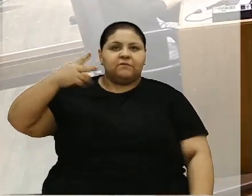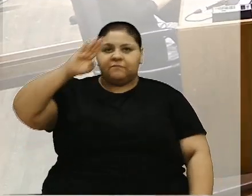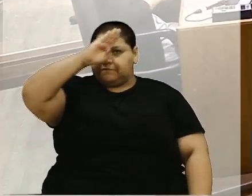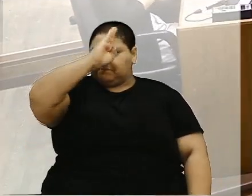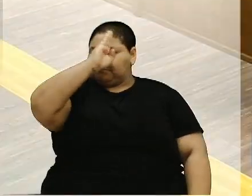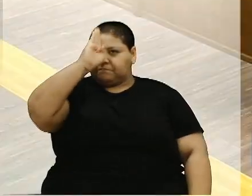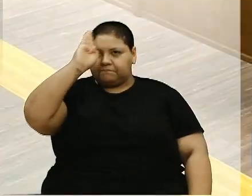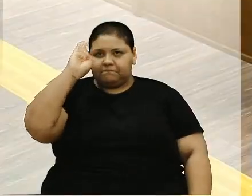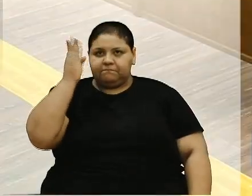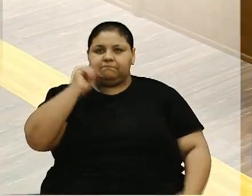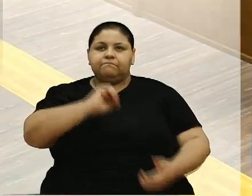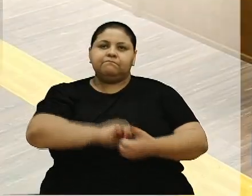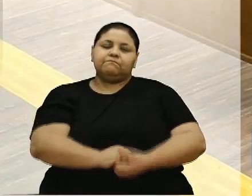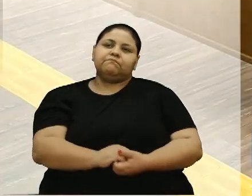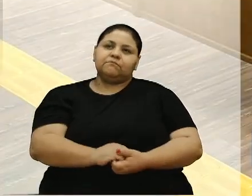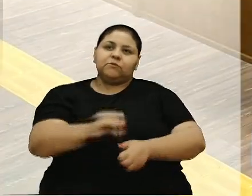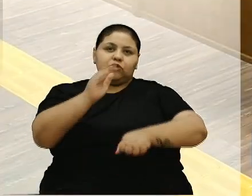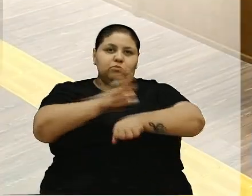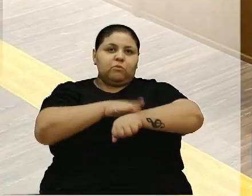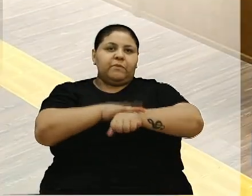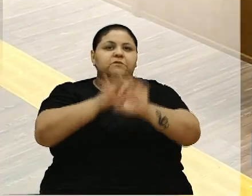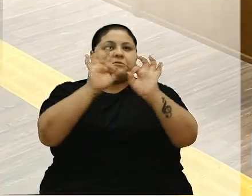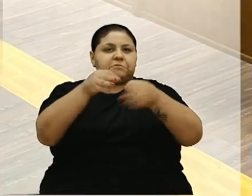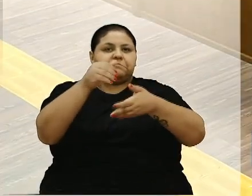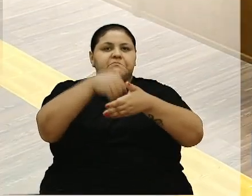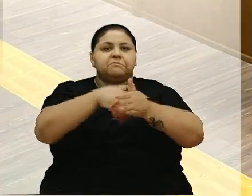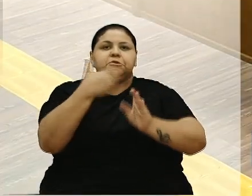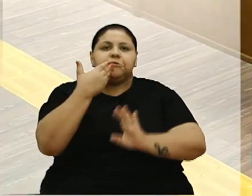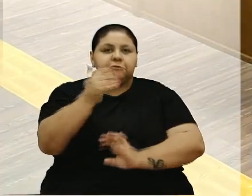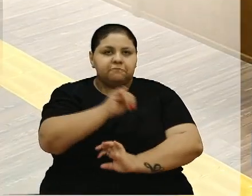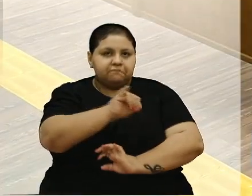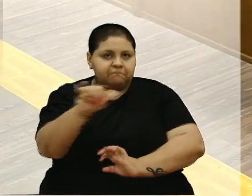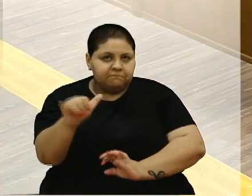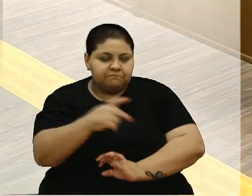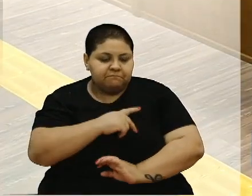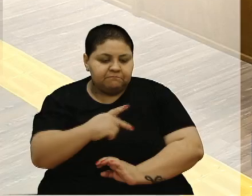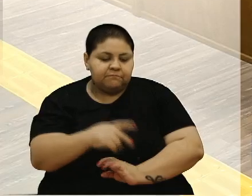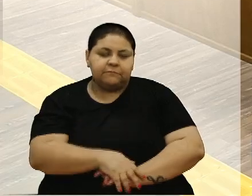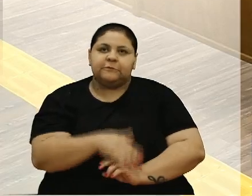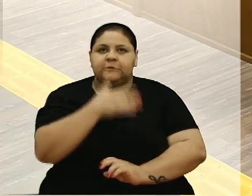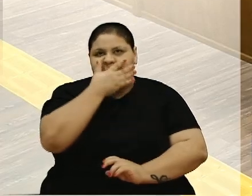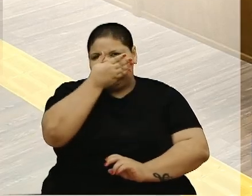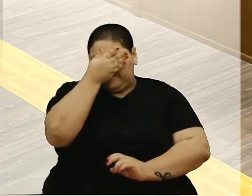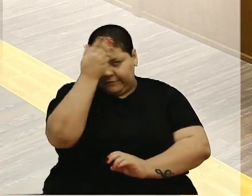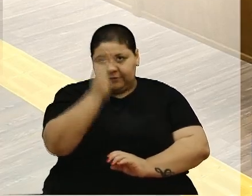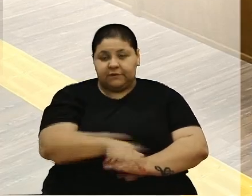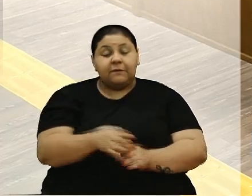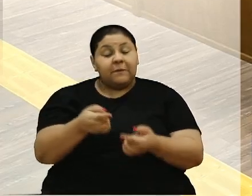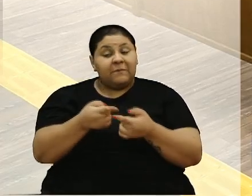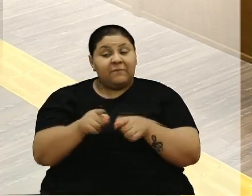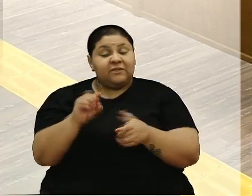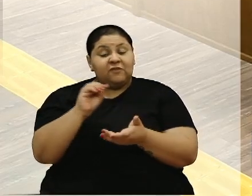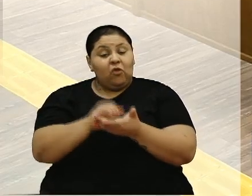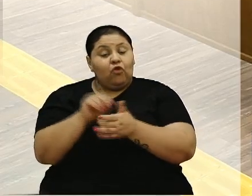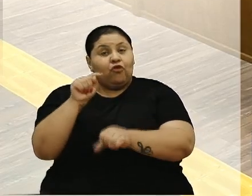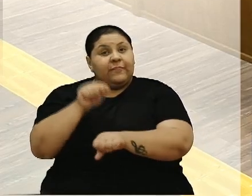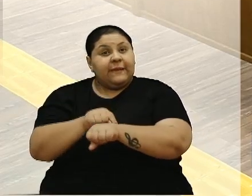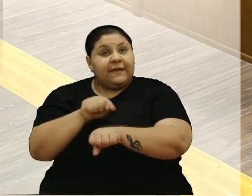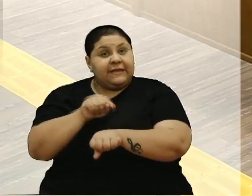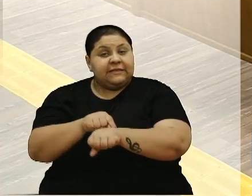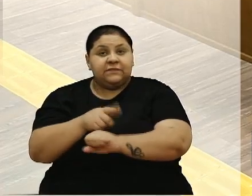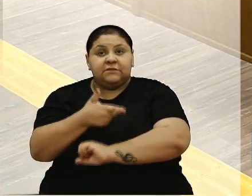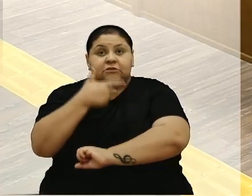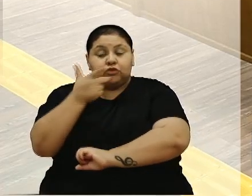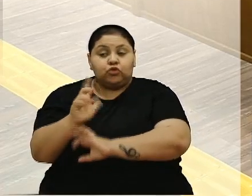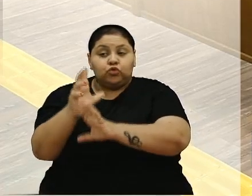Momento oportuno, votarei com certeza favorável a esse pedido de informação, senhora presidente, mas eu não deu tempo só de mencionar